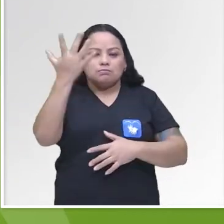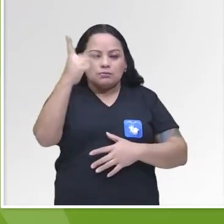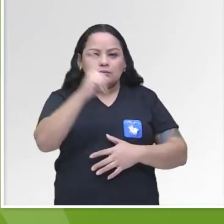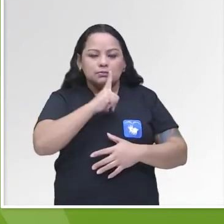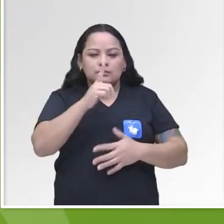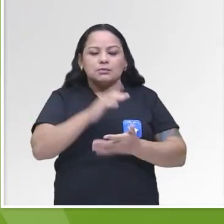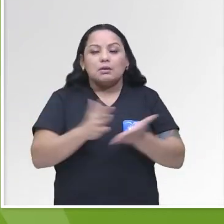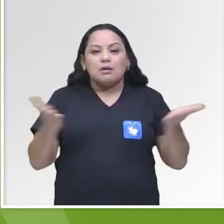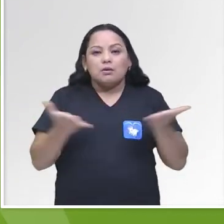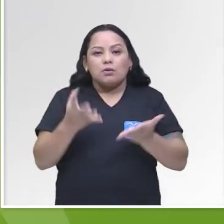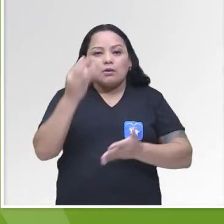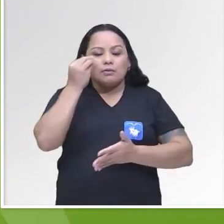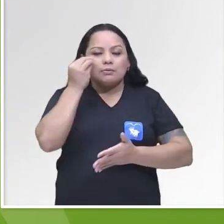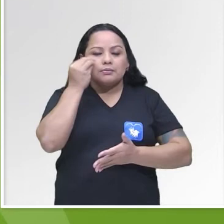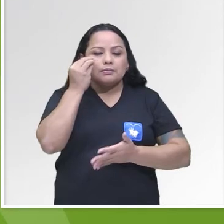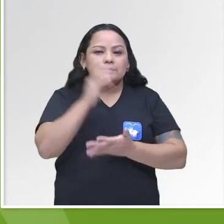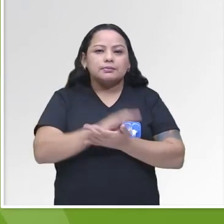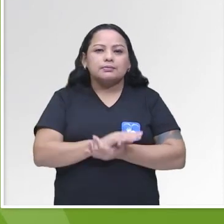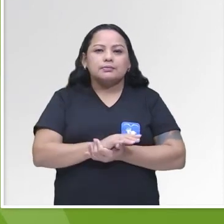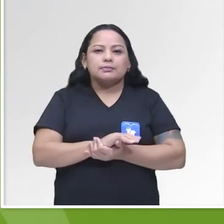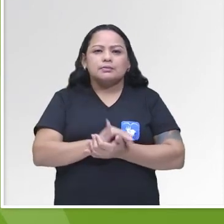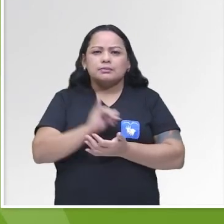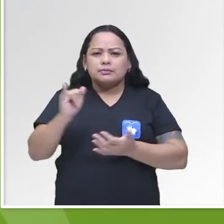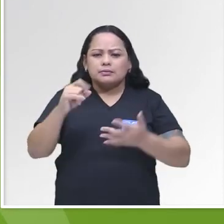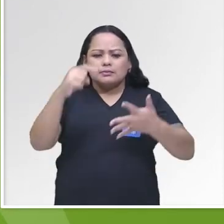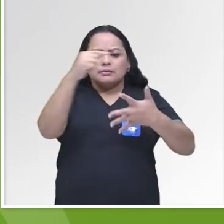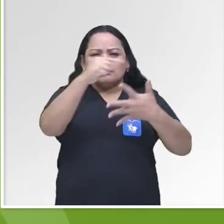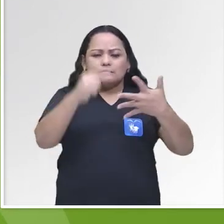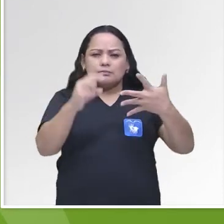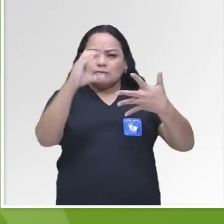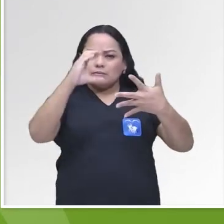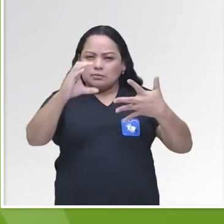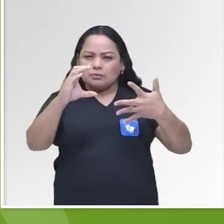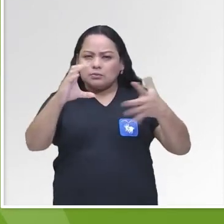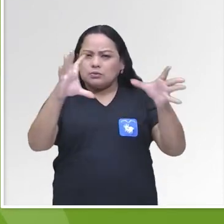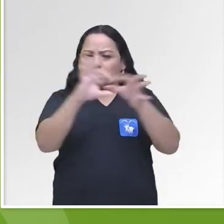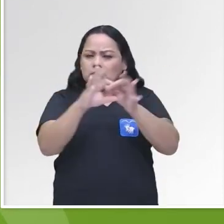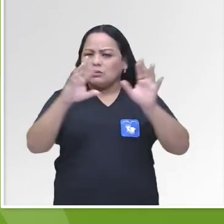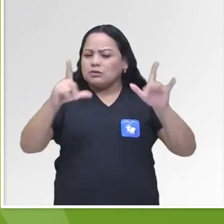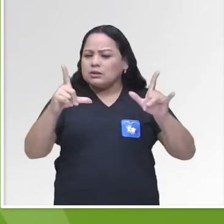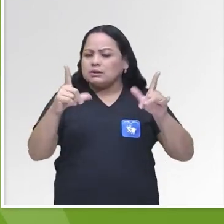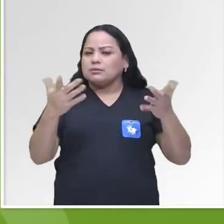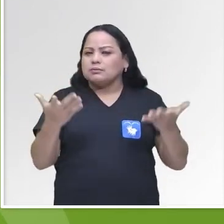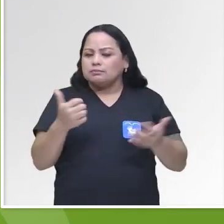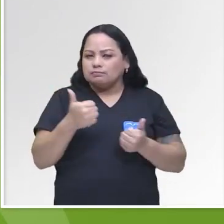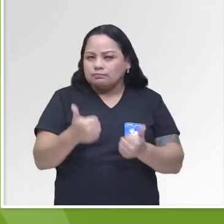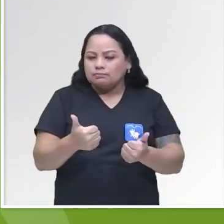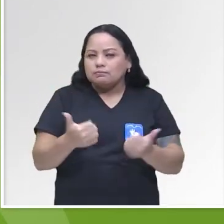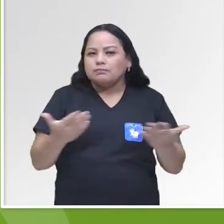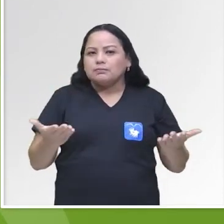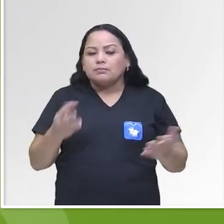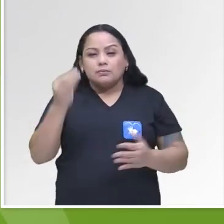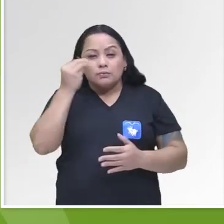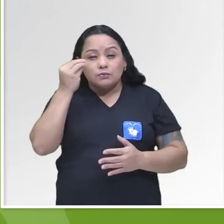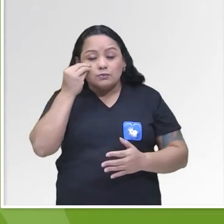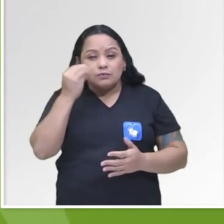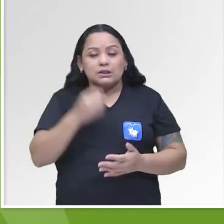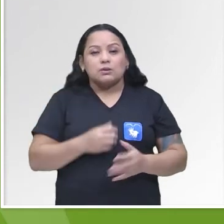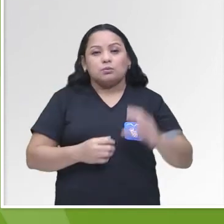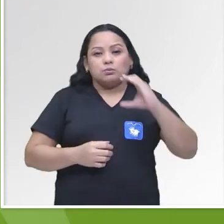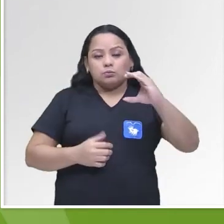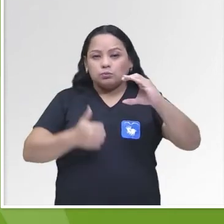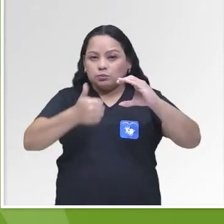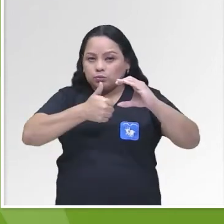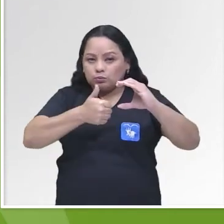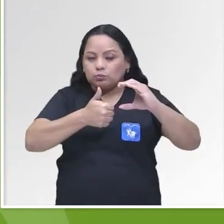vai analisar se os carbonos têm ligantes diferentes, tá bom? Então, no carbono 1, a gente